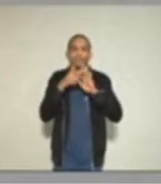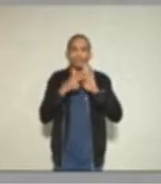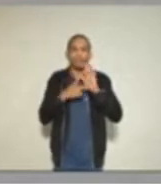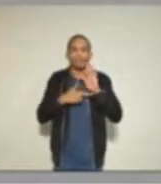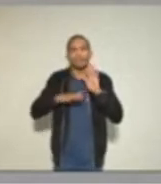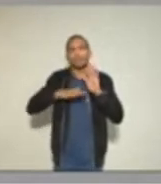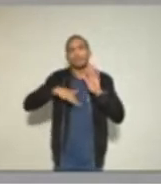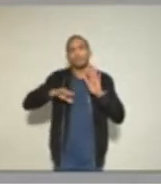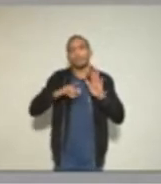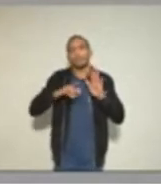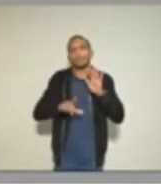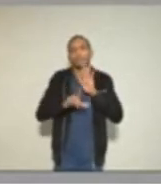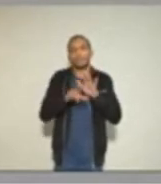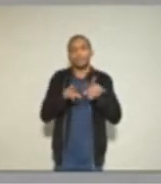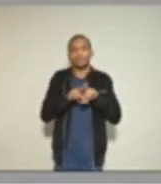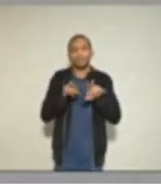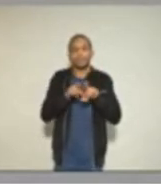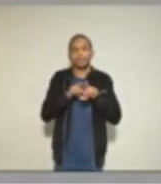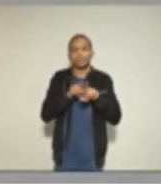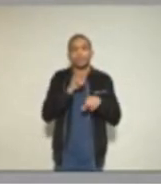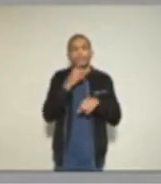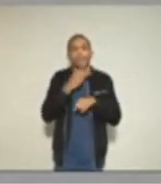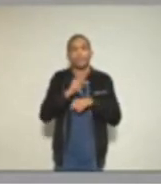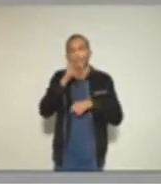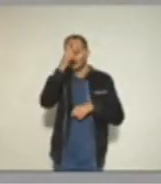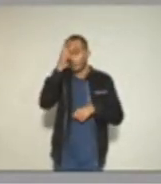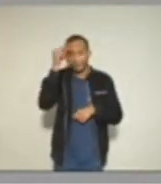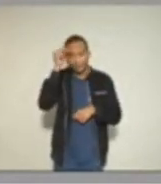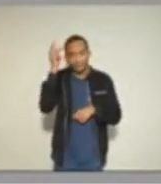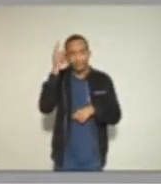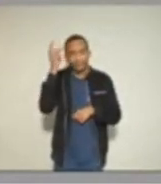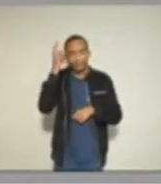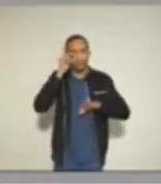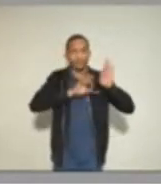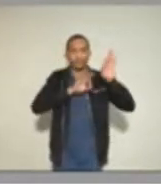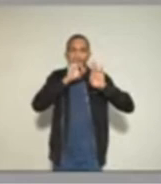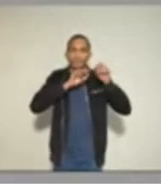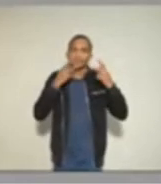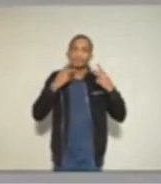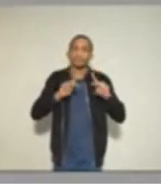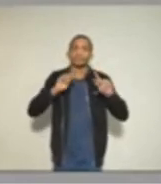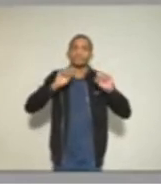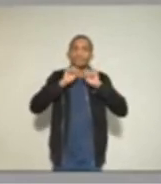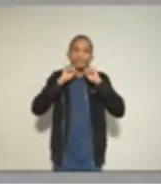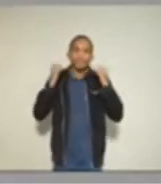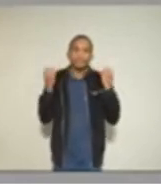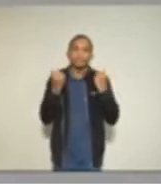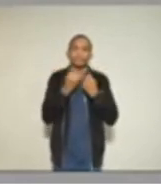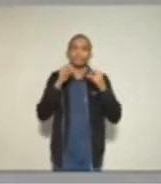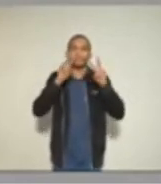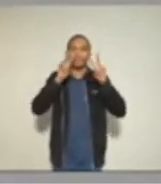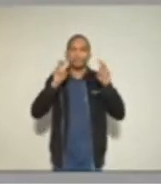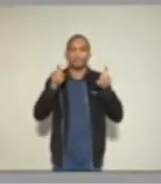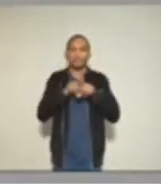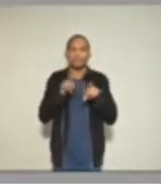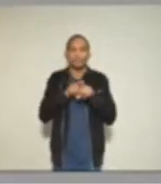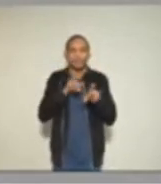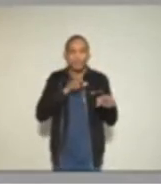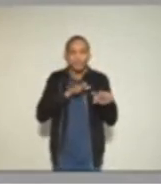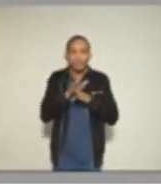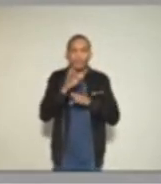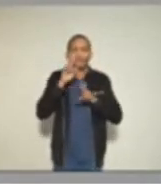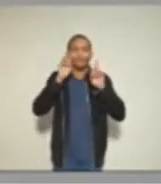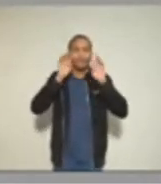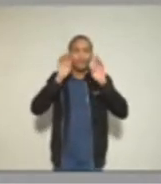no marco legal do saneamento, a Prefeitura de São Paulo organiza esse seminário com o tema superindicado,